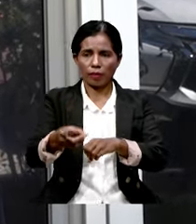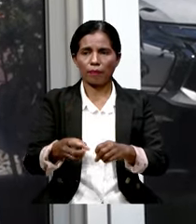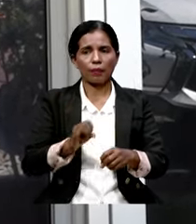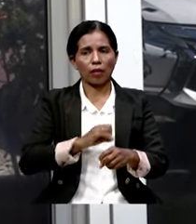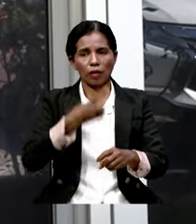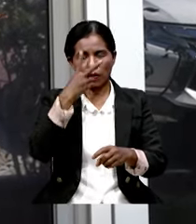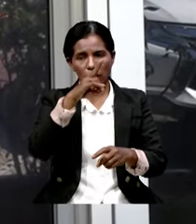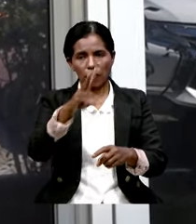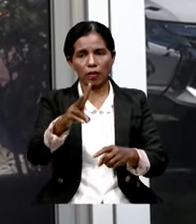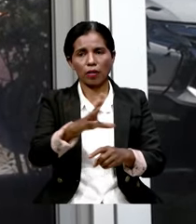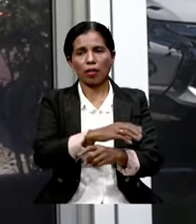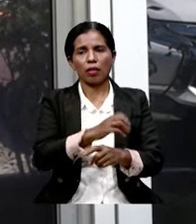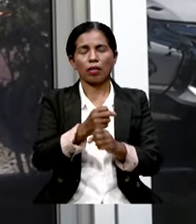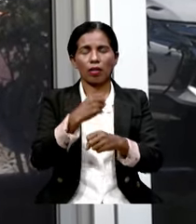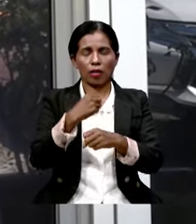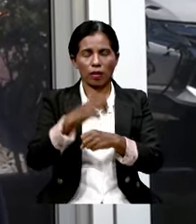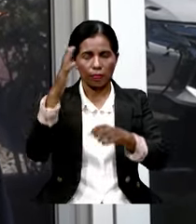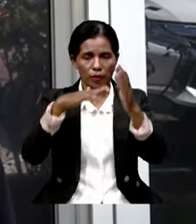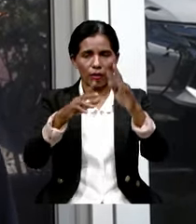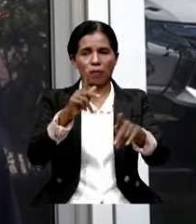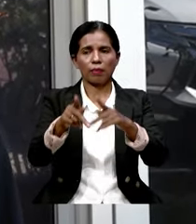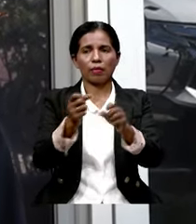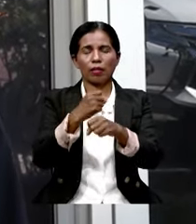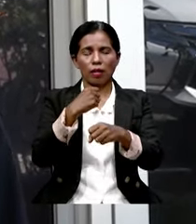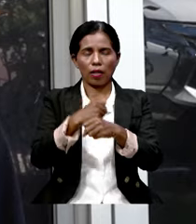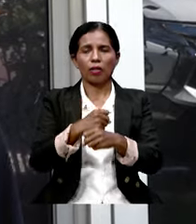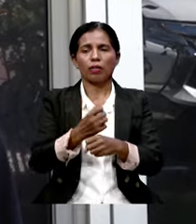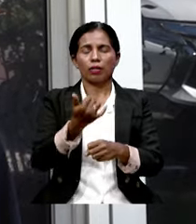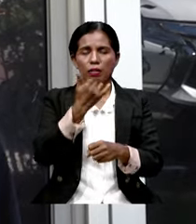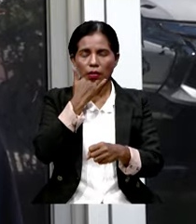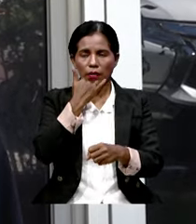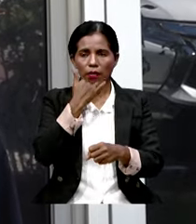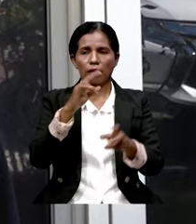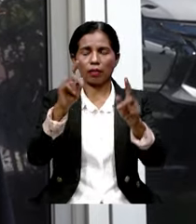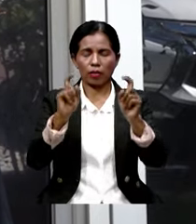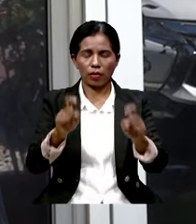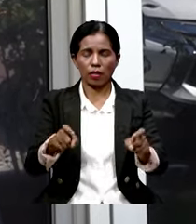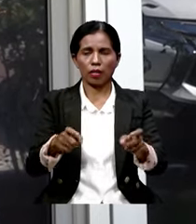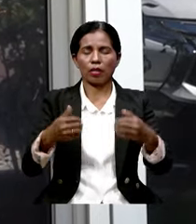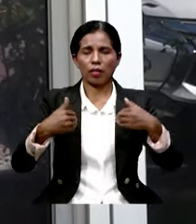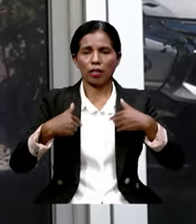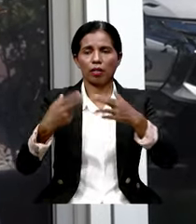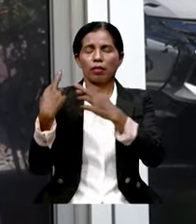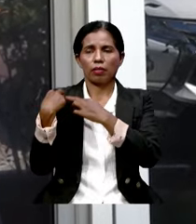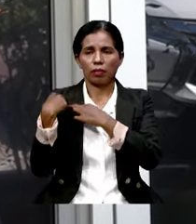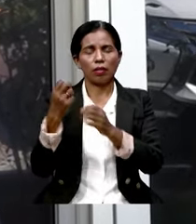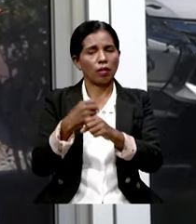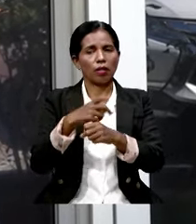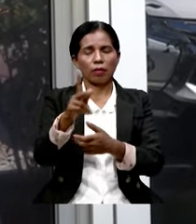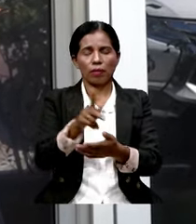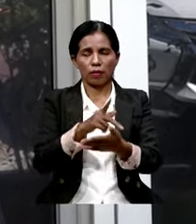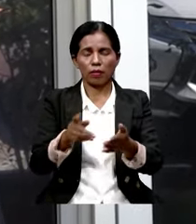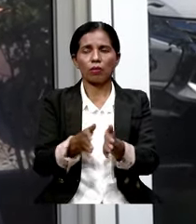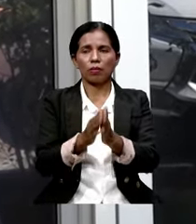Reca não é que sabotagem. Então, é maneira de sabotagem, né? Nem tem que assumir a responsabilidade, nem crime. E isso é